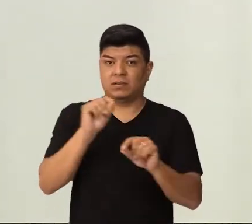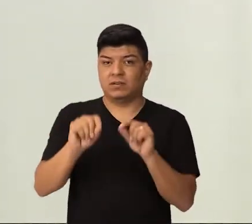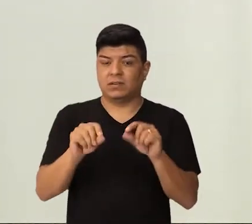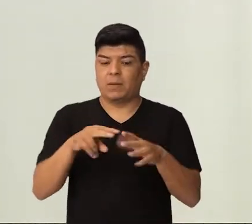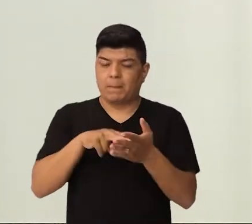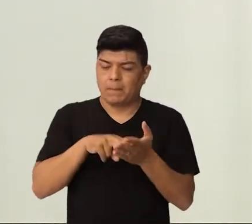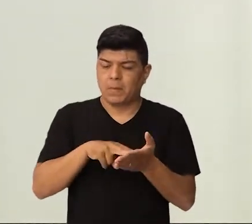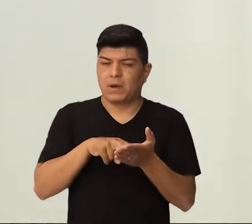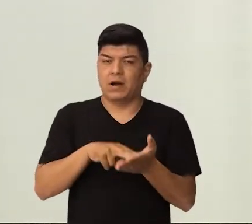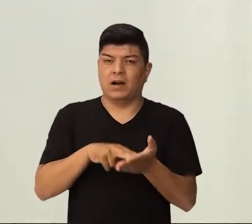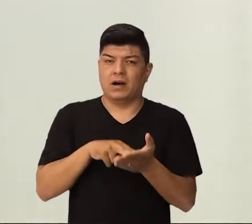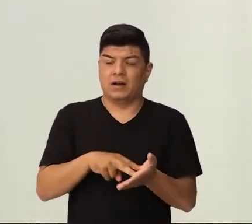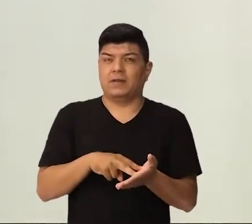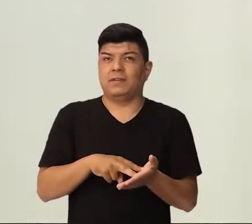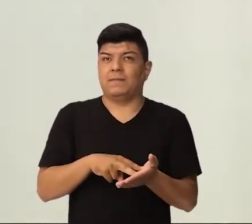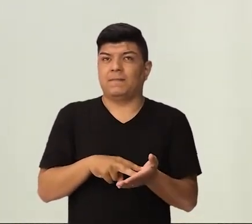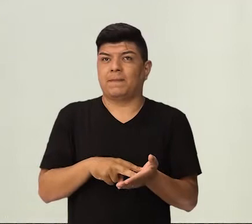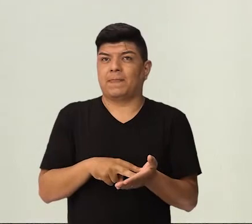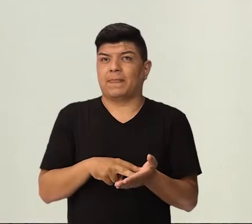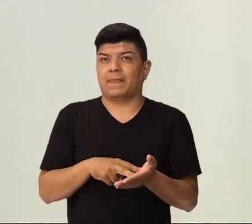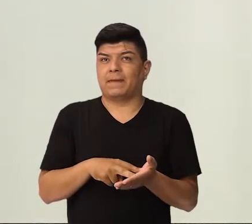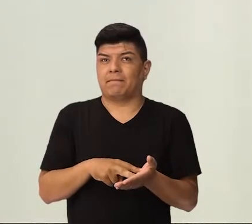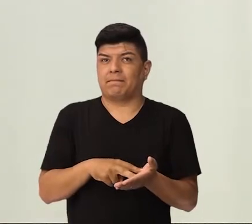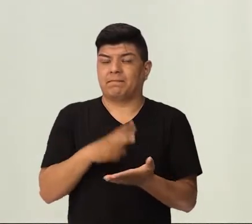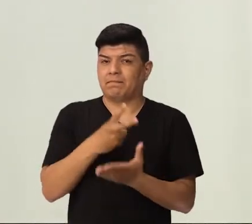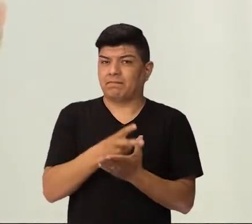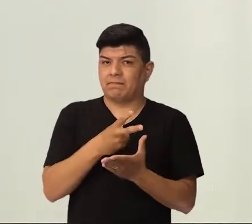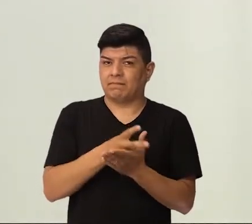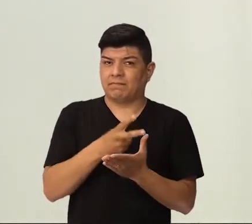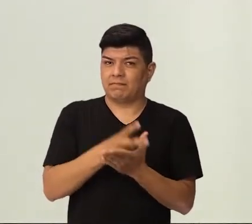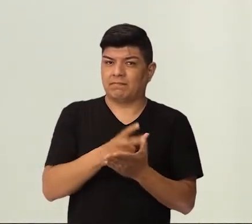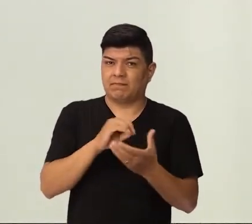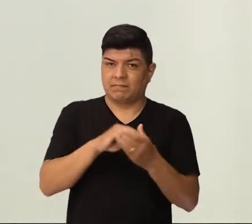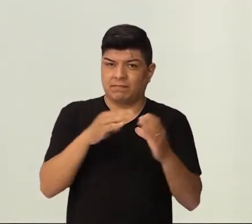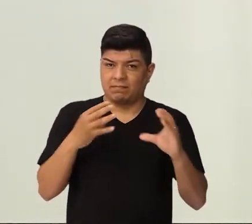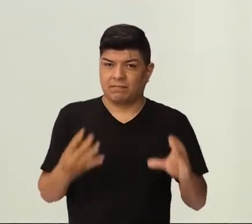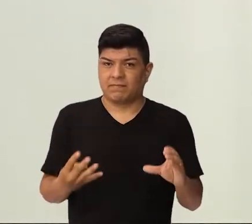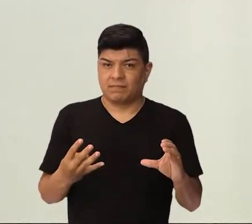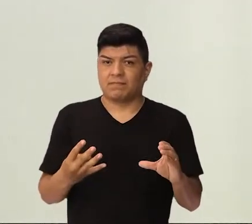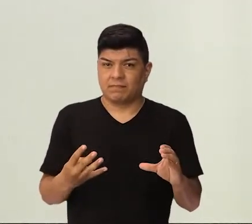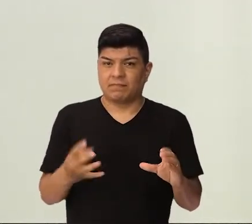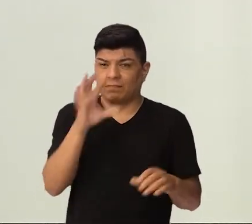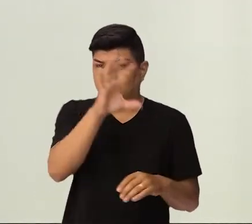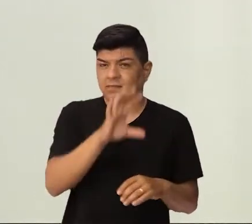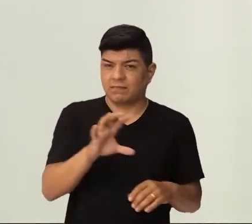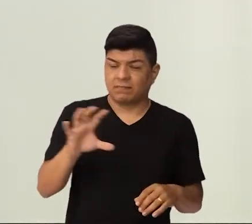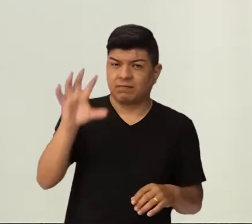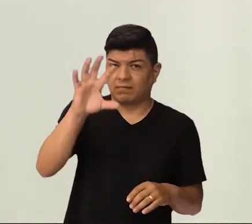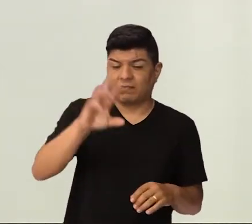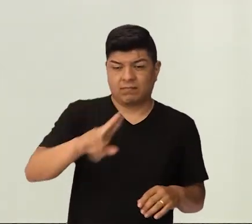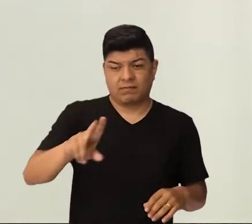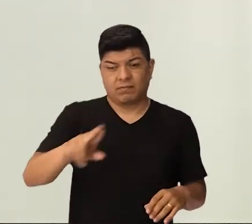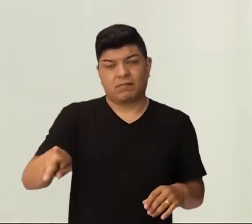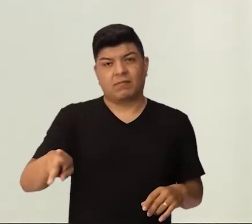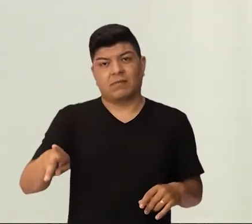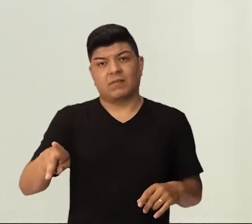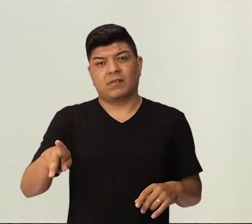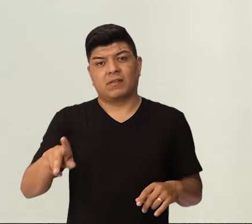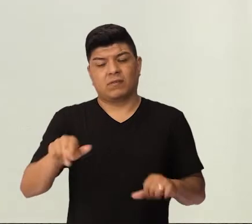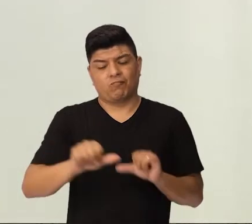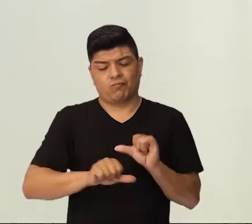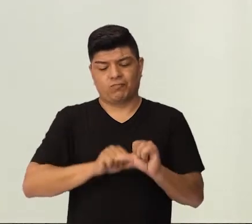está fixo. Ali eu sei que ele é sempre essa característica de clima equatorial. A não ser que